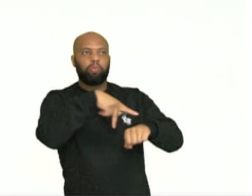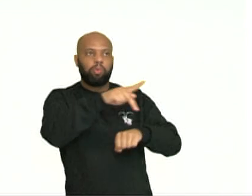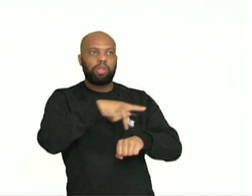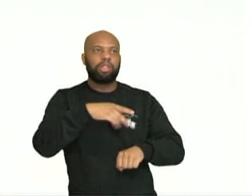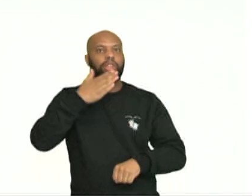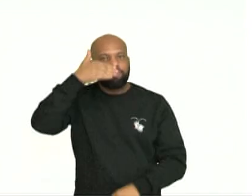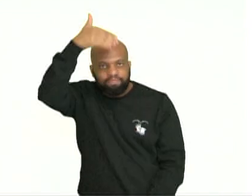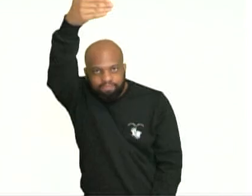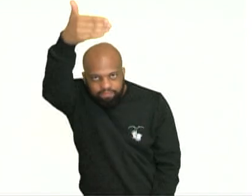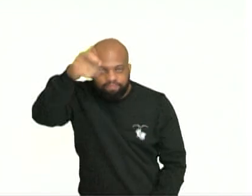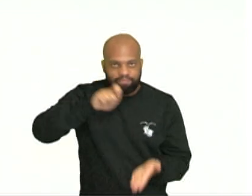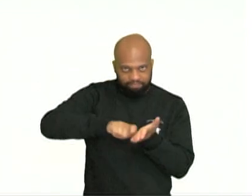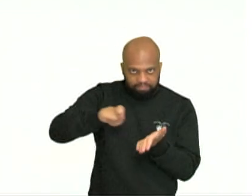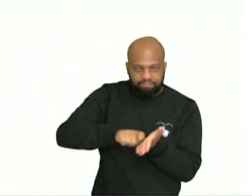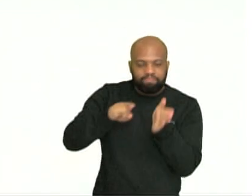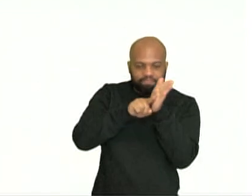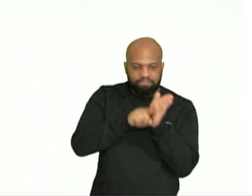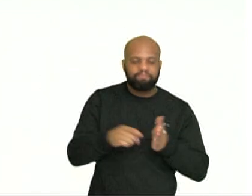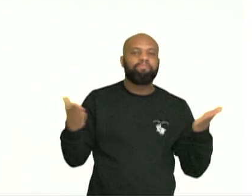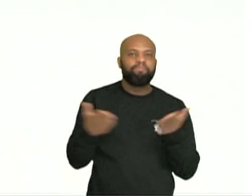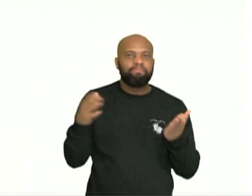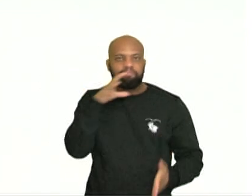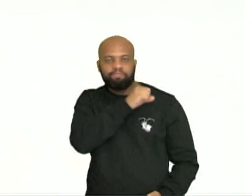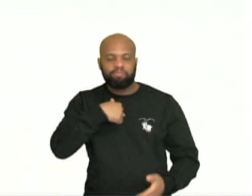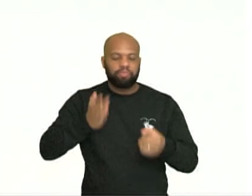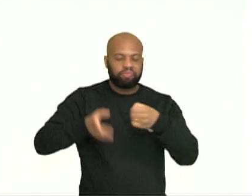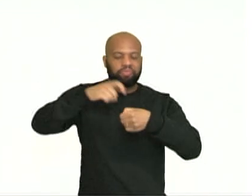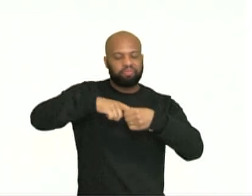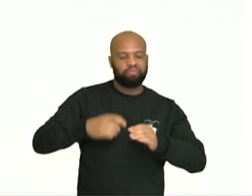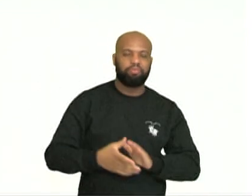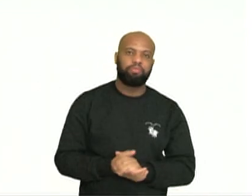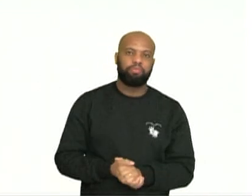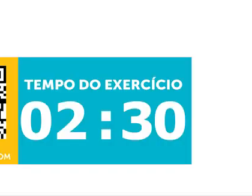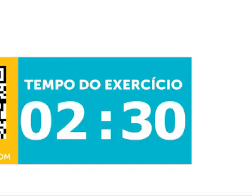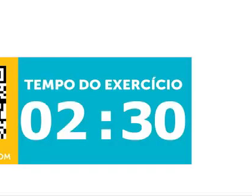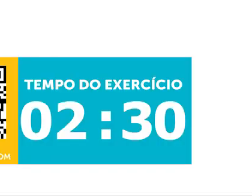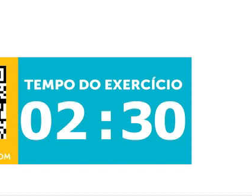Arábia Saudita. Dê uma pesquisadinha rápida aí e voltamos já já.